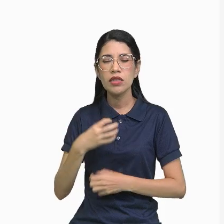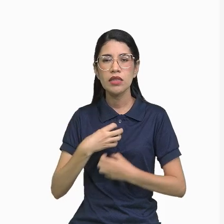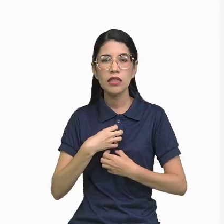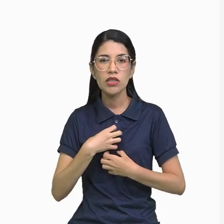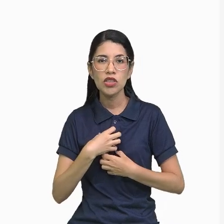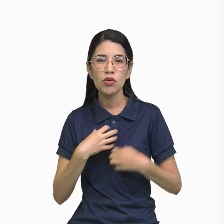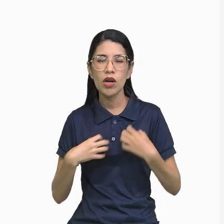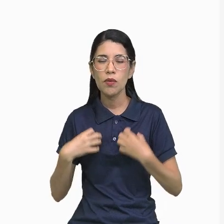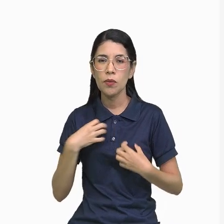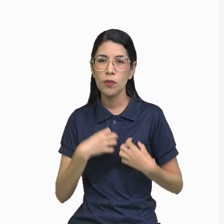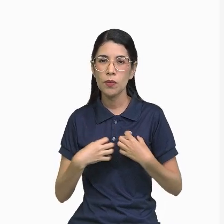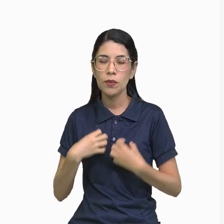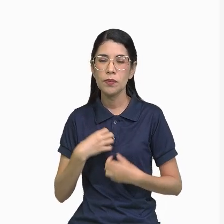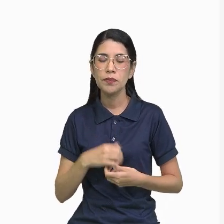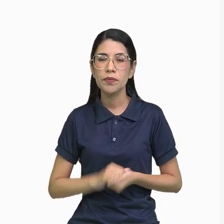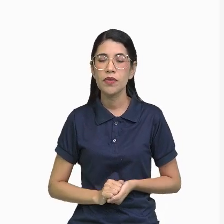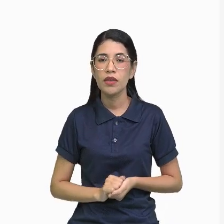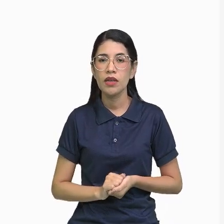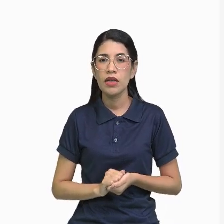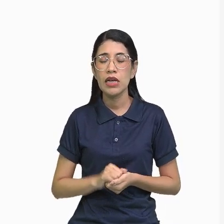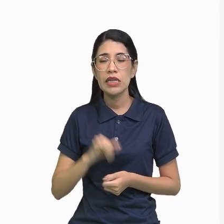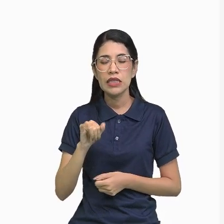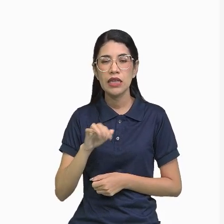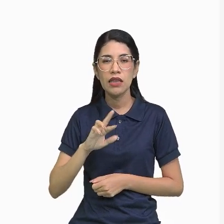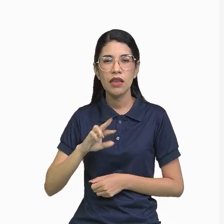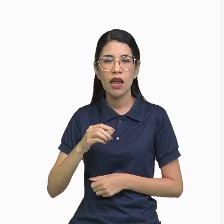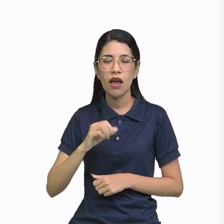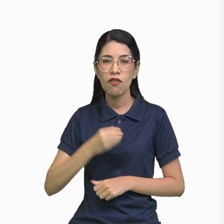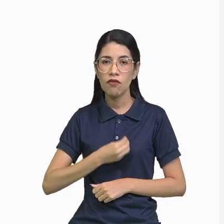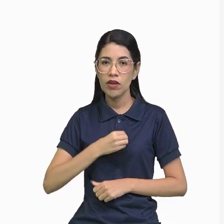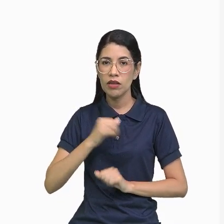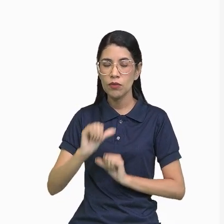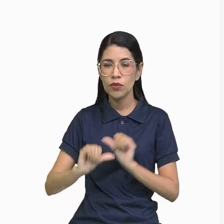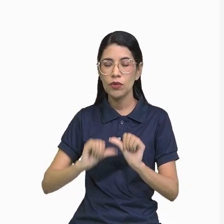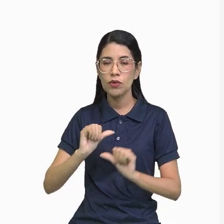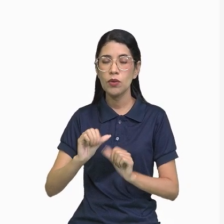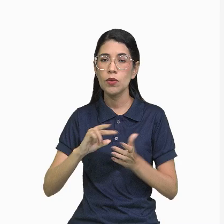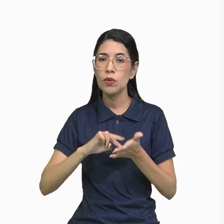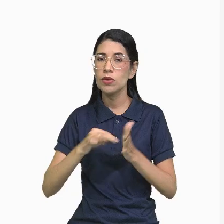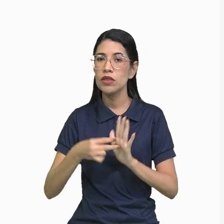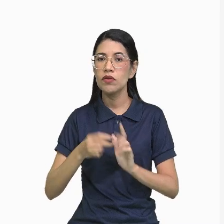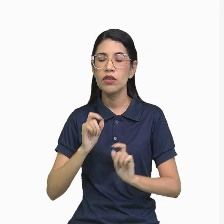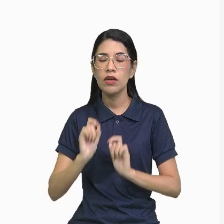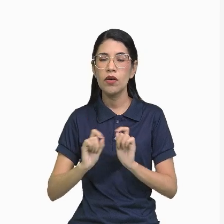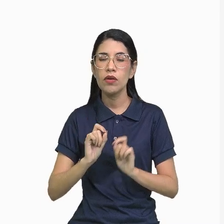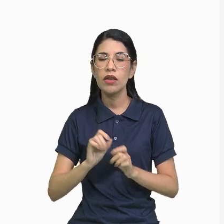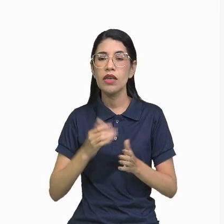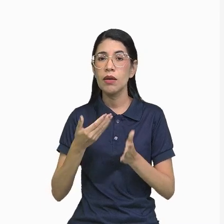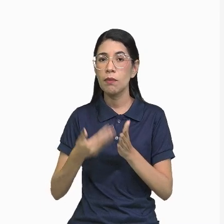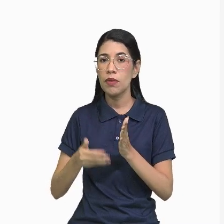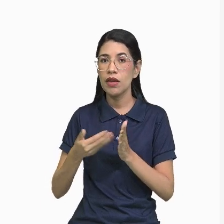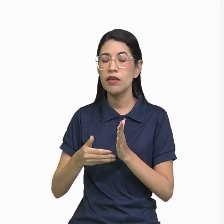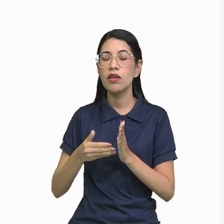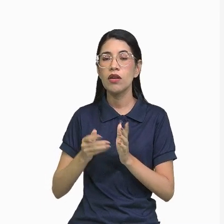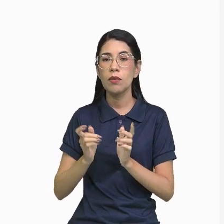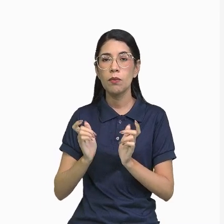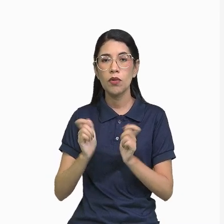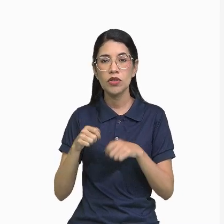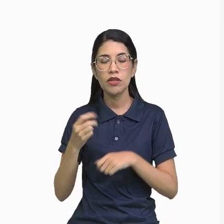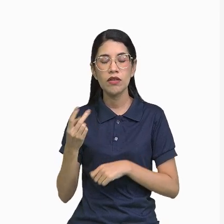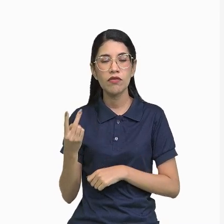desespero. Se ela não era mais ela mesma, isso significava uma perda que valia por um